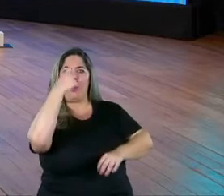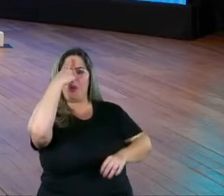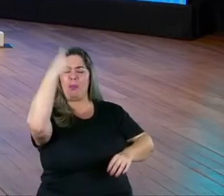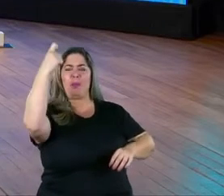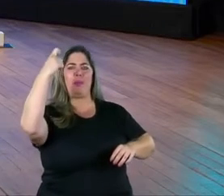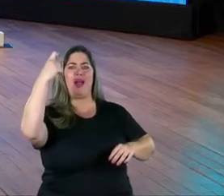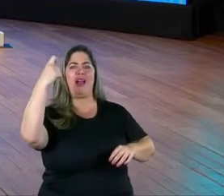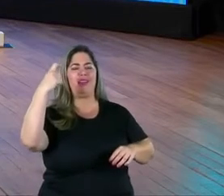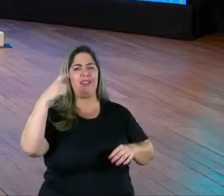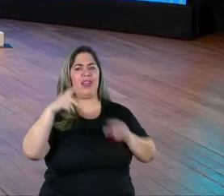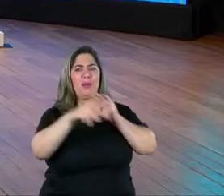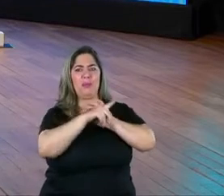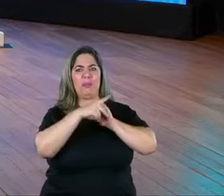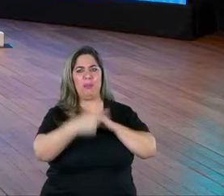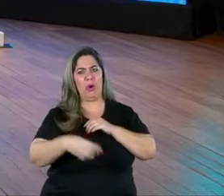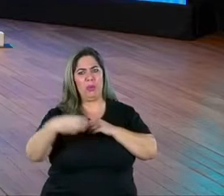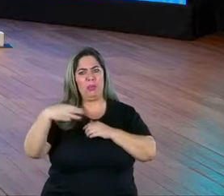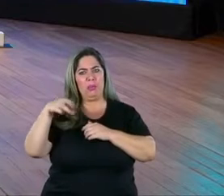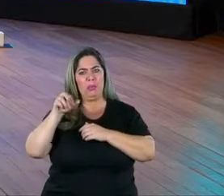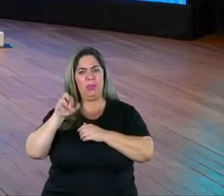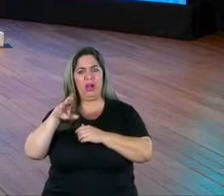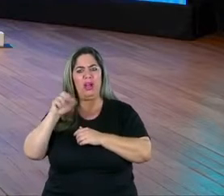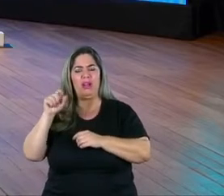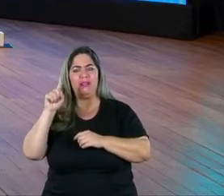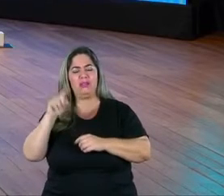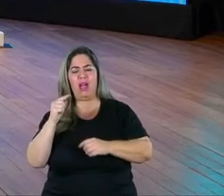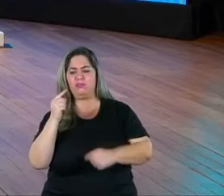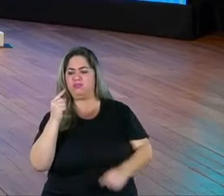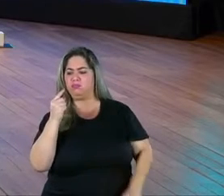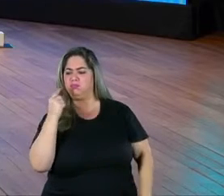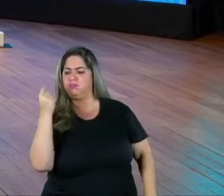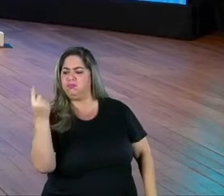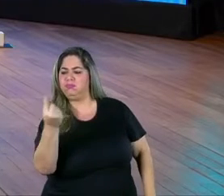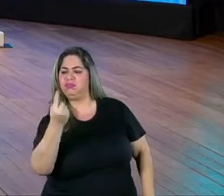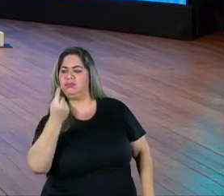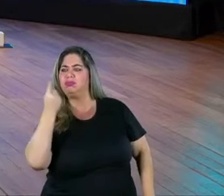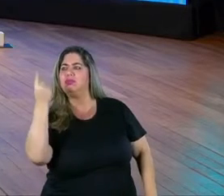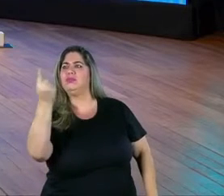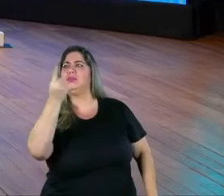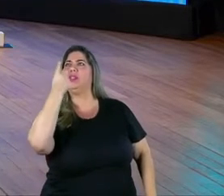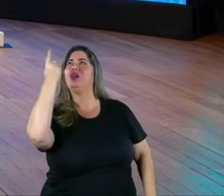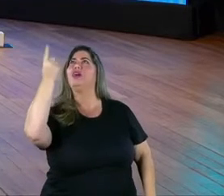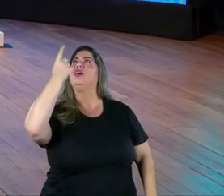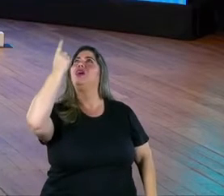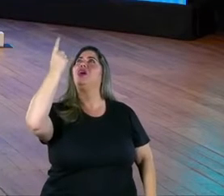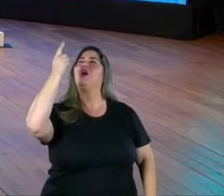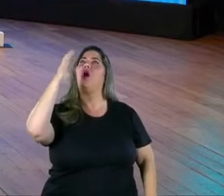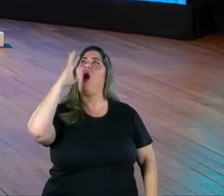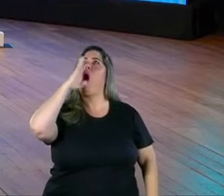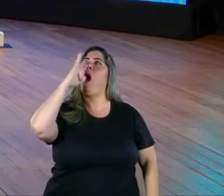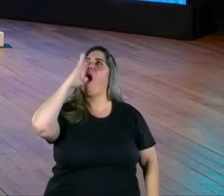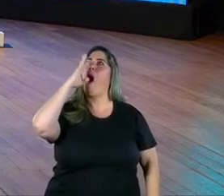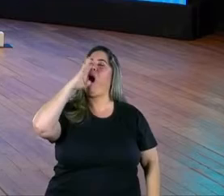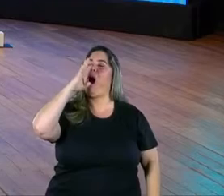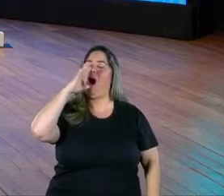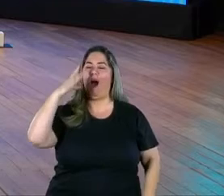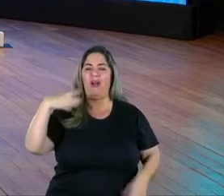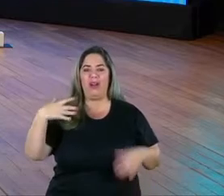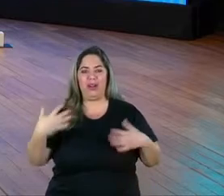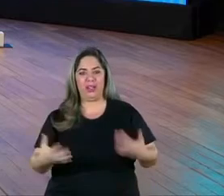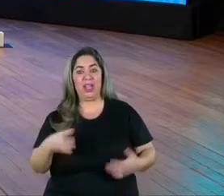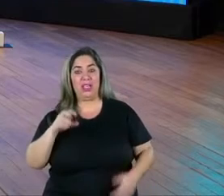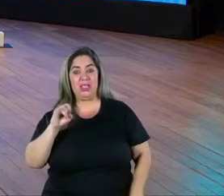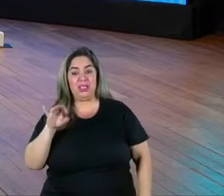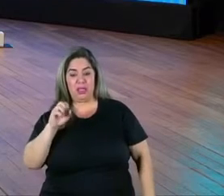que é muito cara a ele, que é a ideia da espiralidade ou da espiralização. Então, precisamos, Isabel já falou